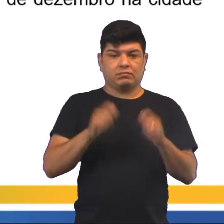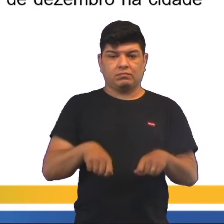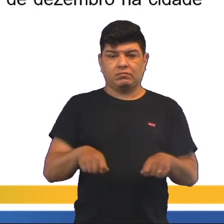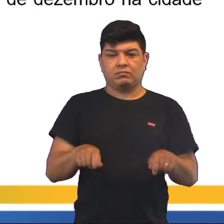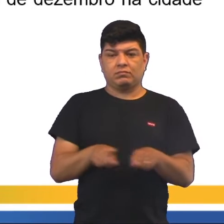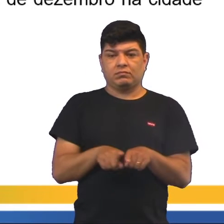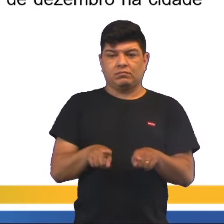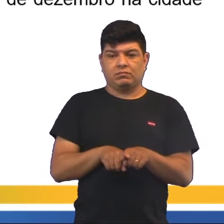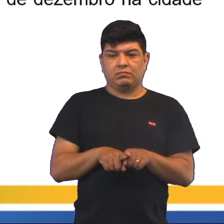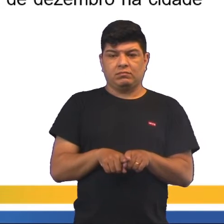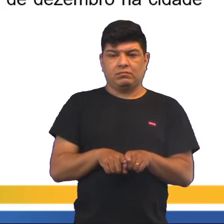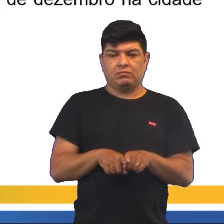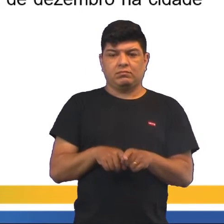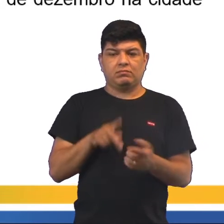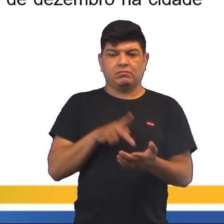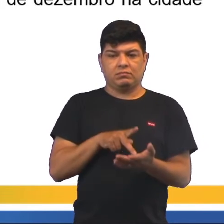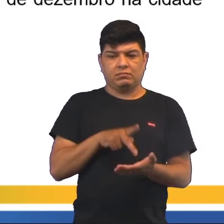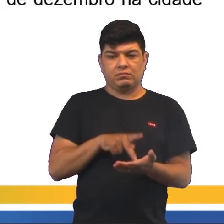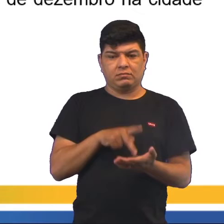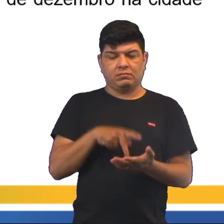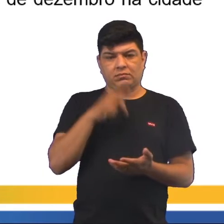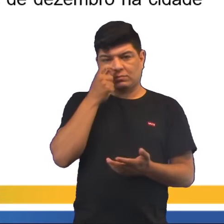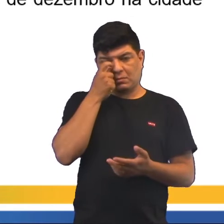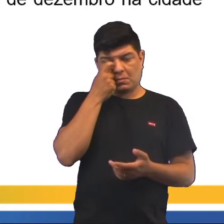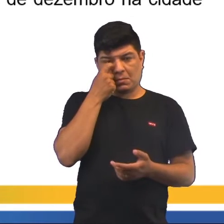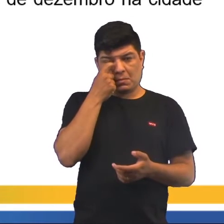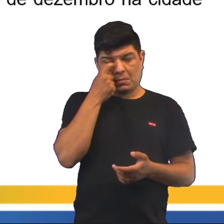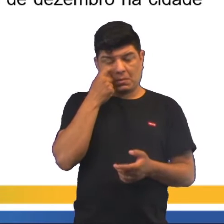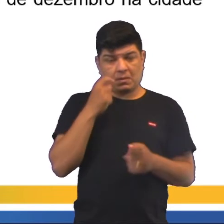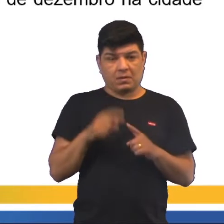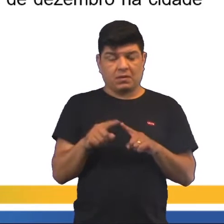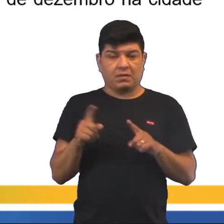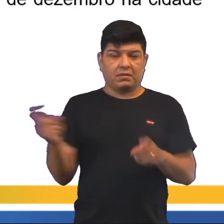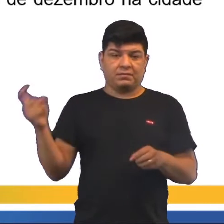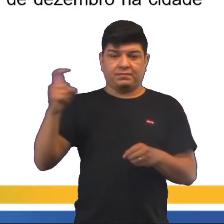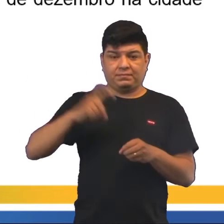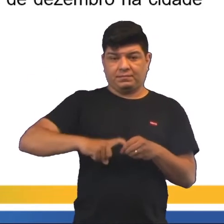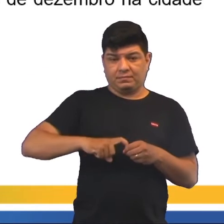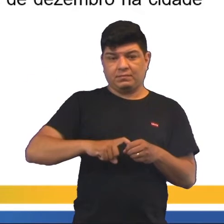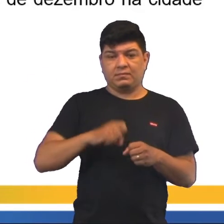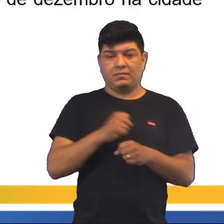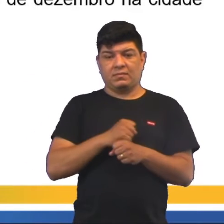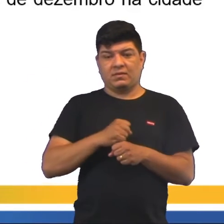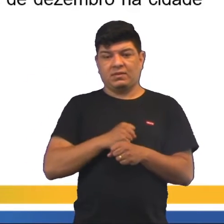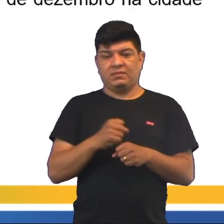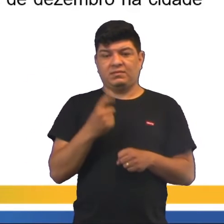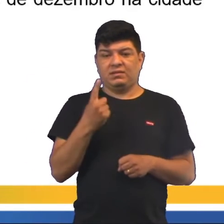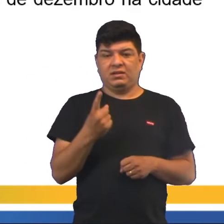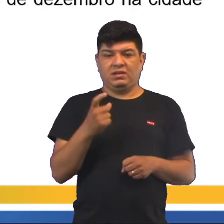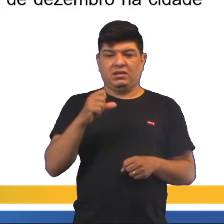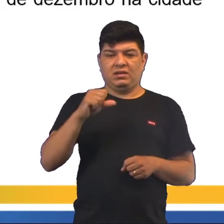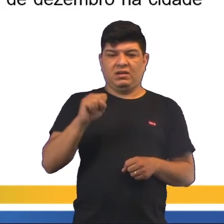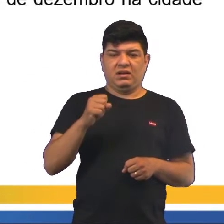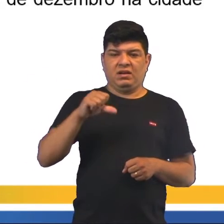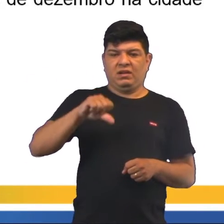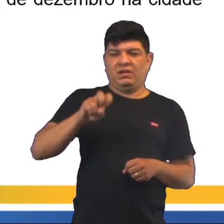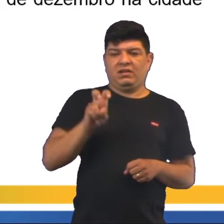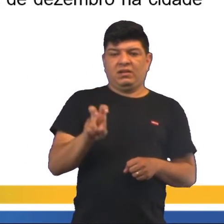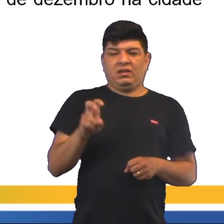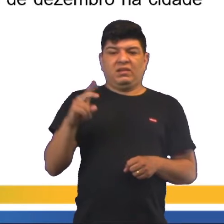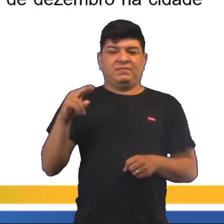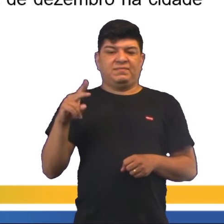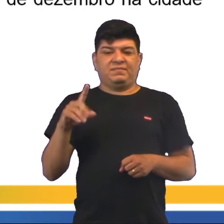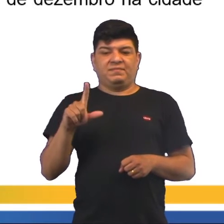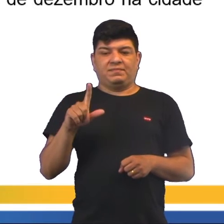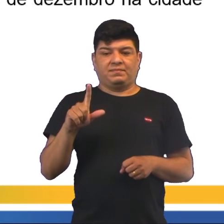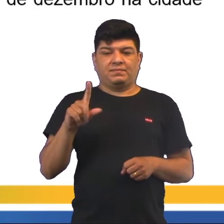possível, era a realidade, né? Pois bem, voltemos aí ao ano de 1895, quando os irmãos